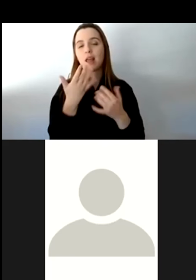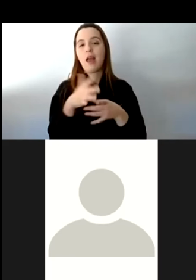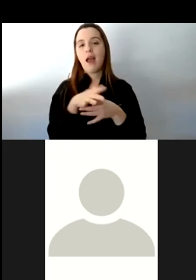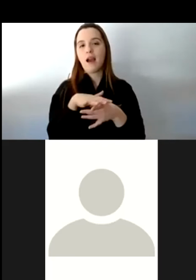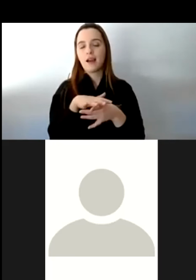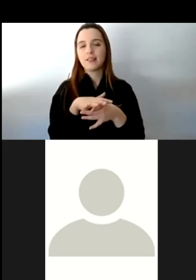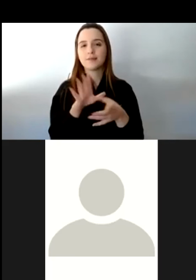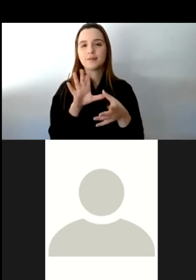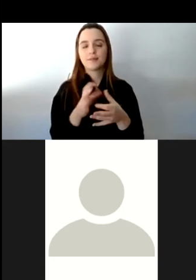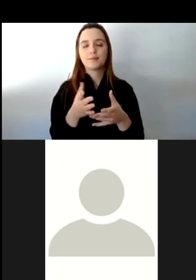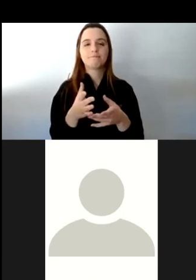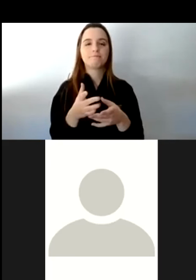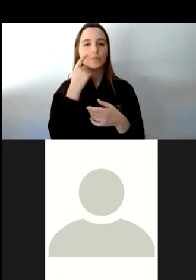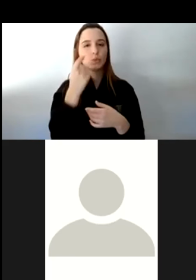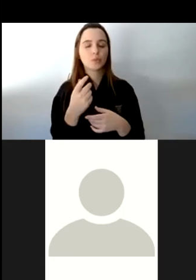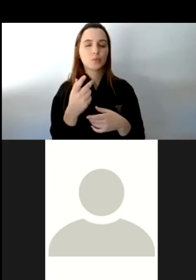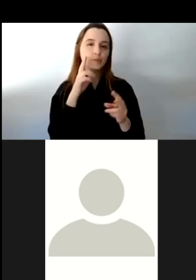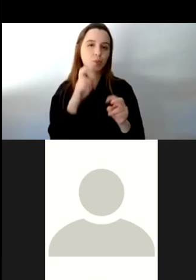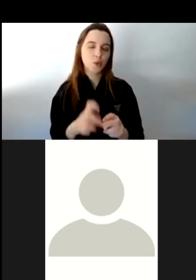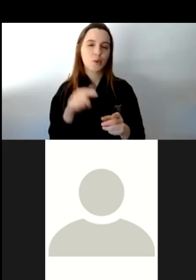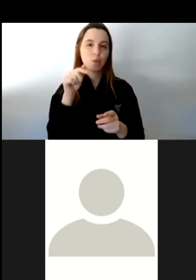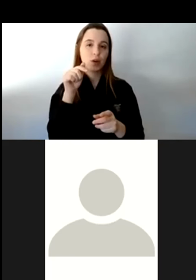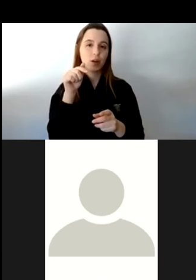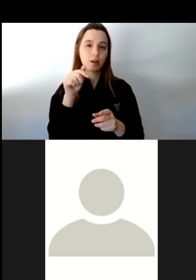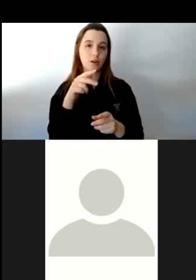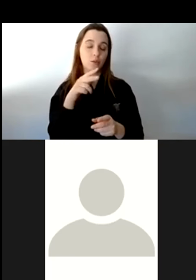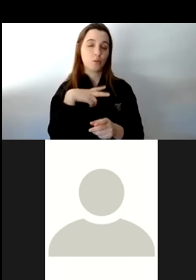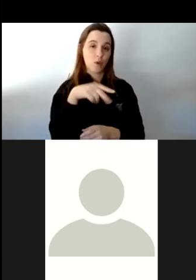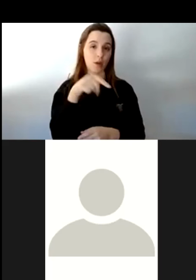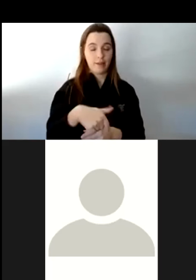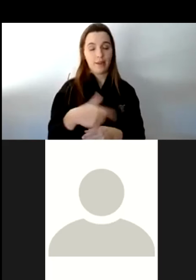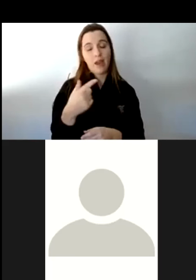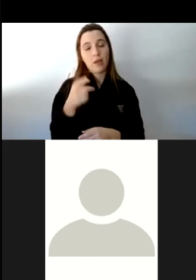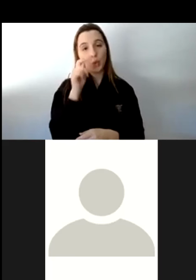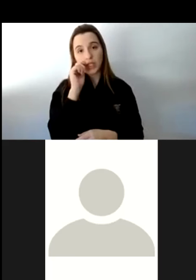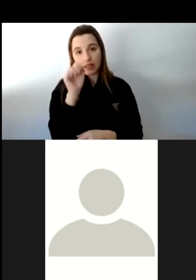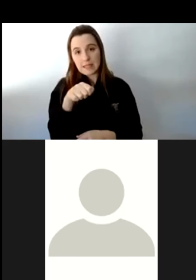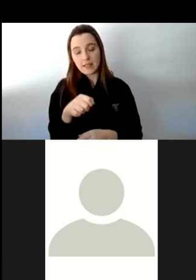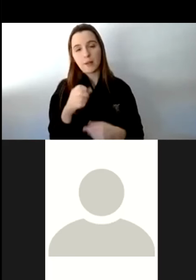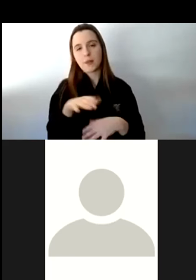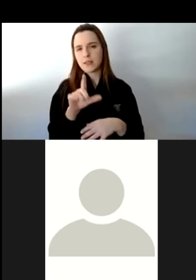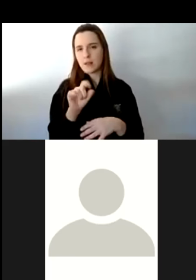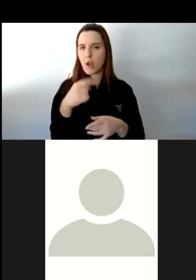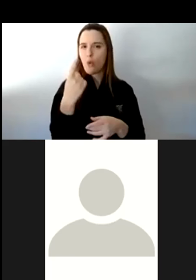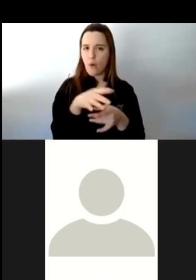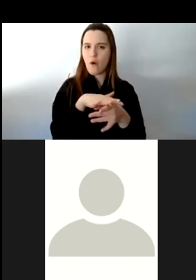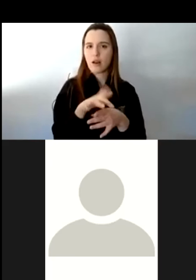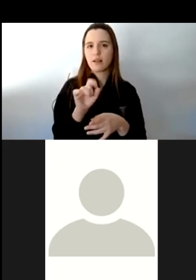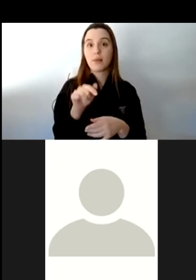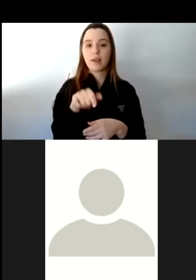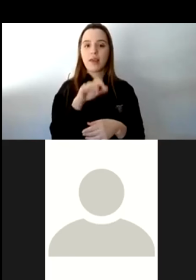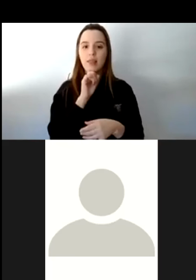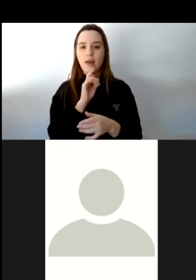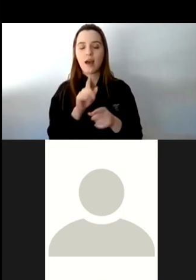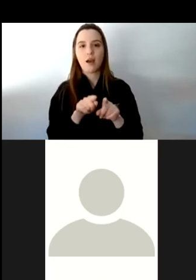nosso país, quer para fins turísticos, mas também outros, esta era seguramente uma janela de oportunidade no que